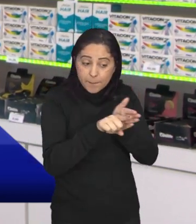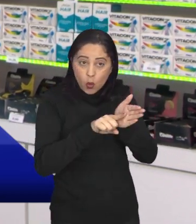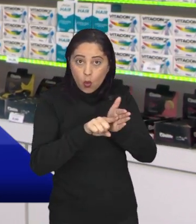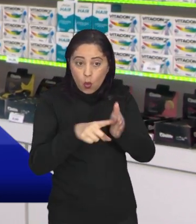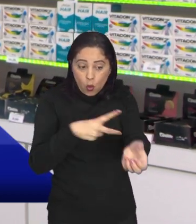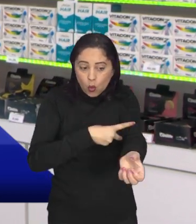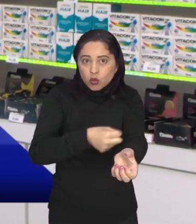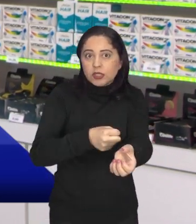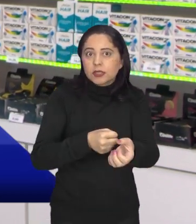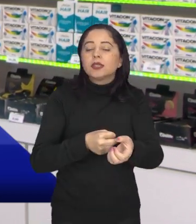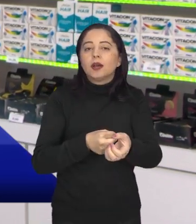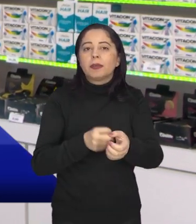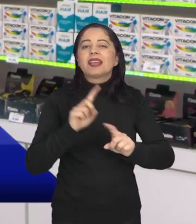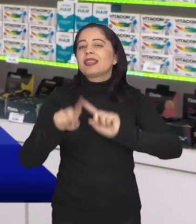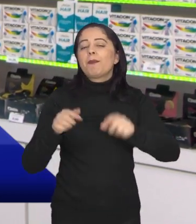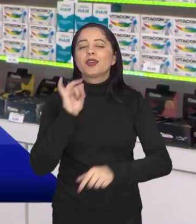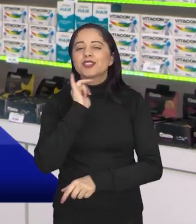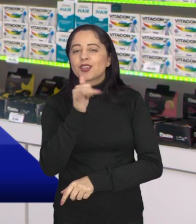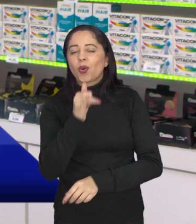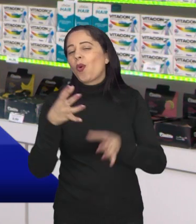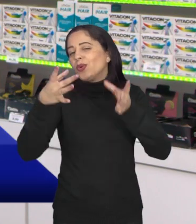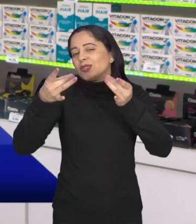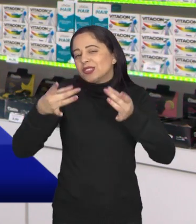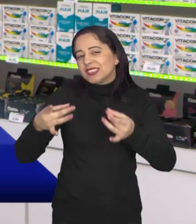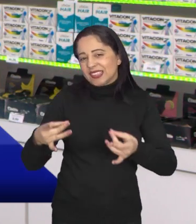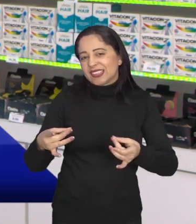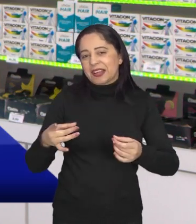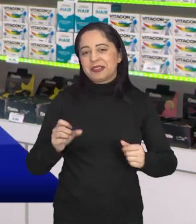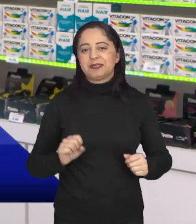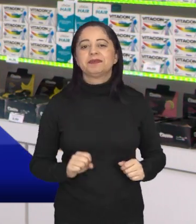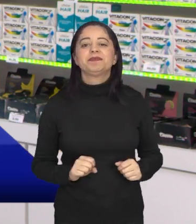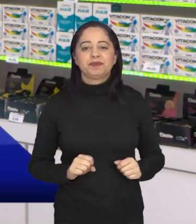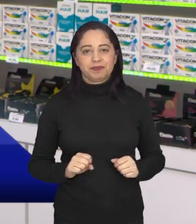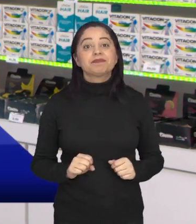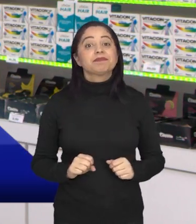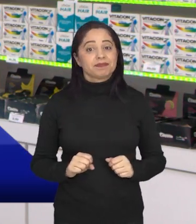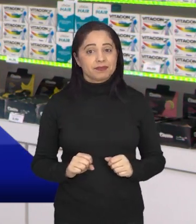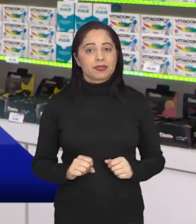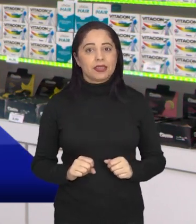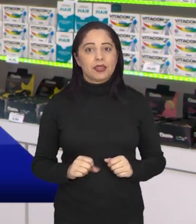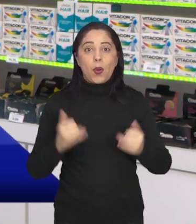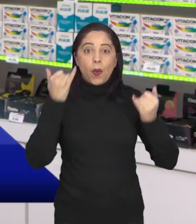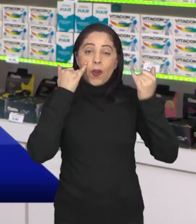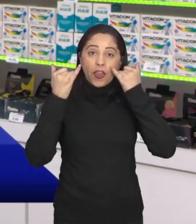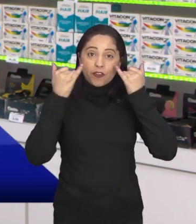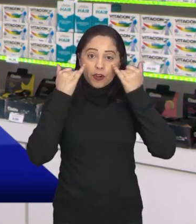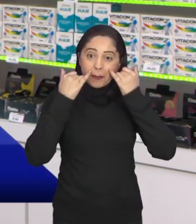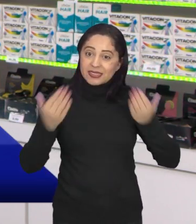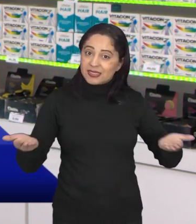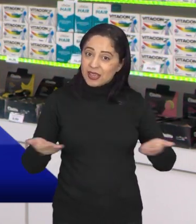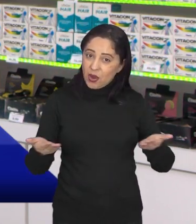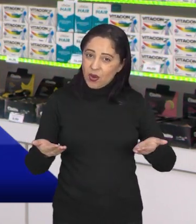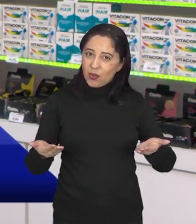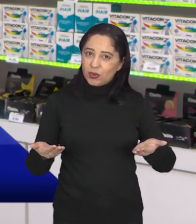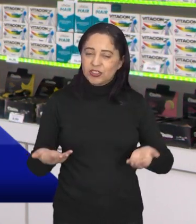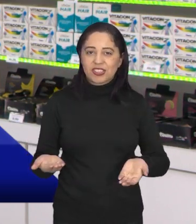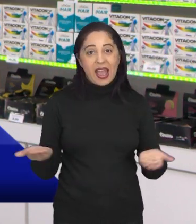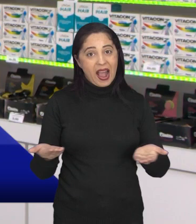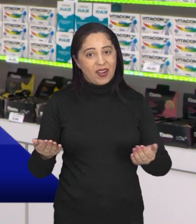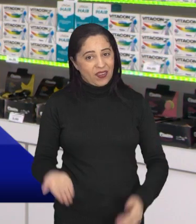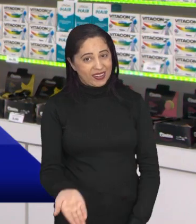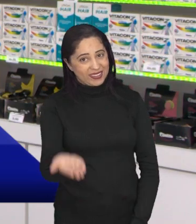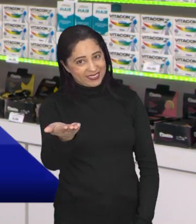Então até lá a gente conta para vocês tudo certinho em detalhes sobre esses exames tá bom é isso Essas foram as informações de hoje